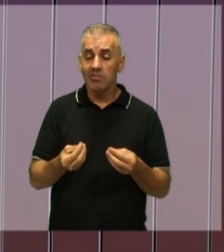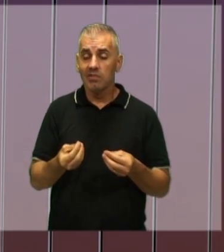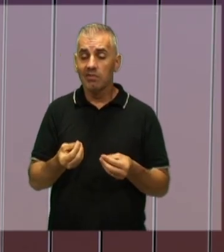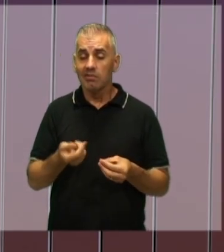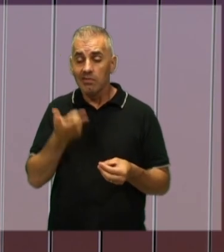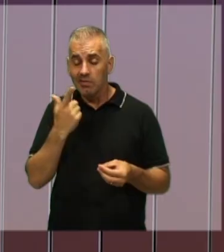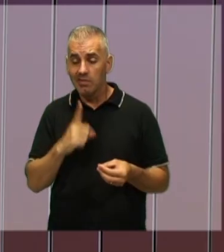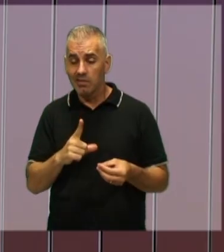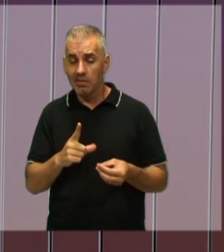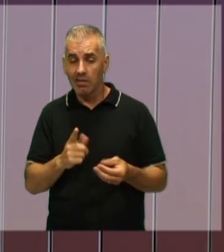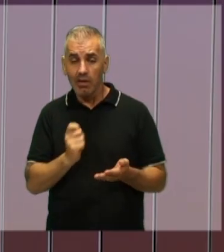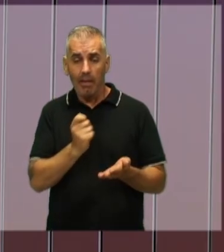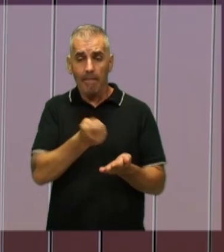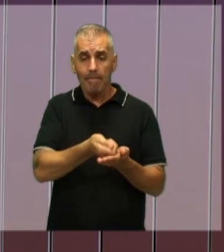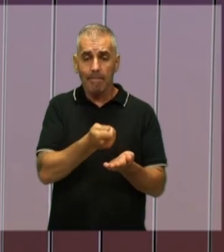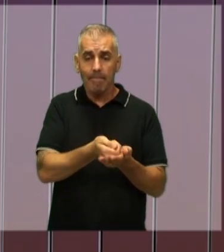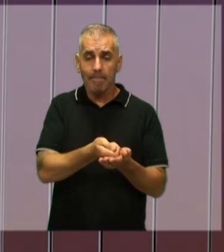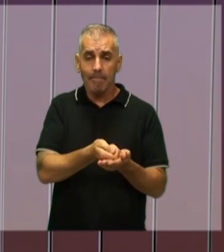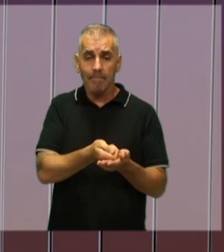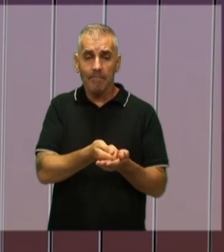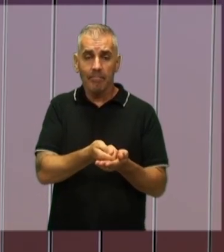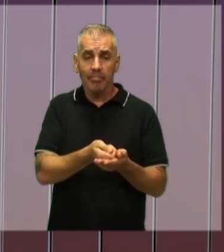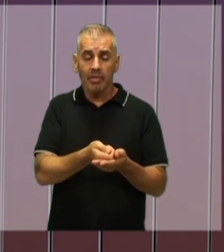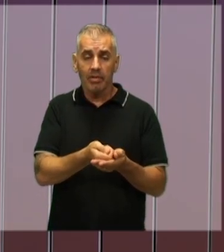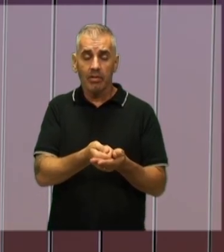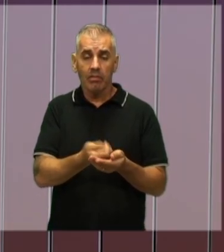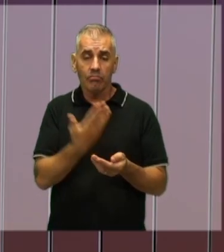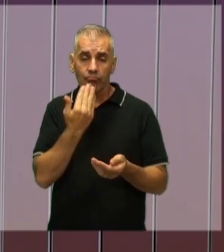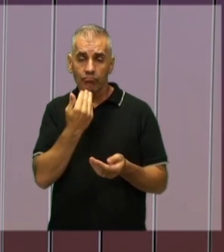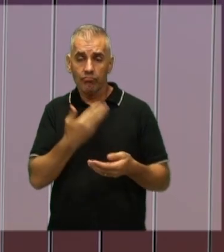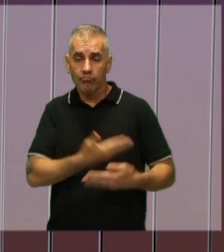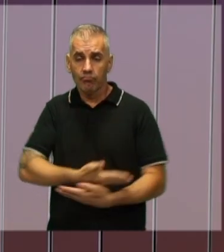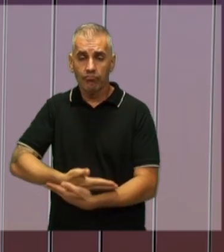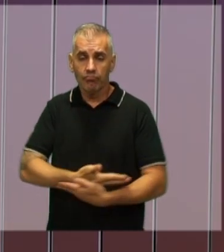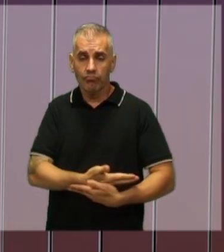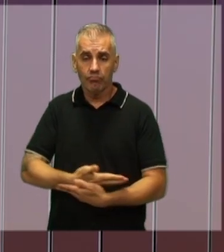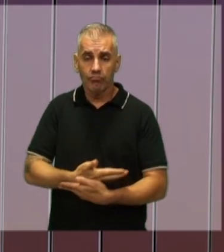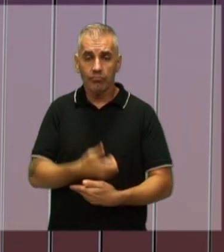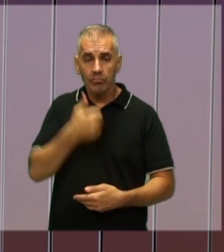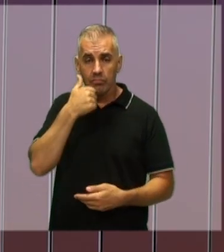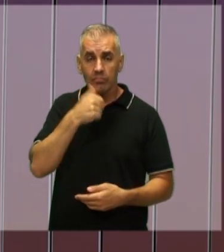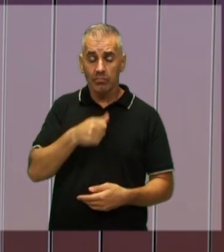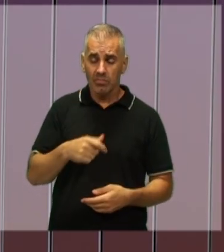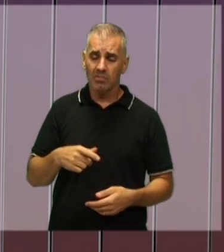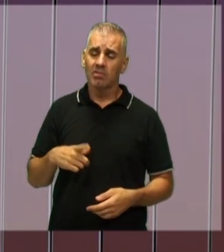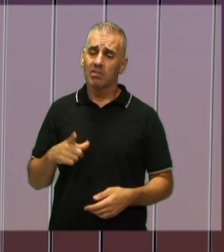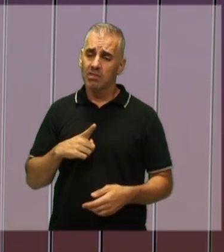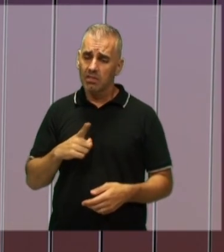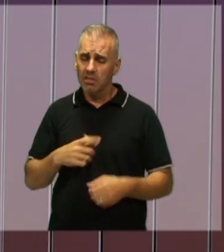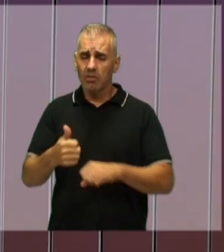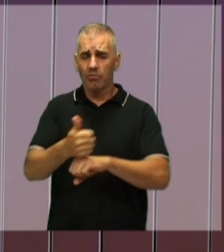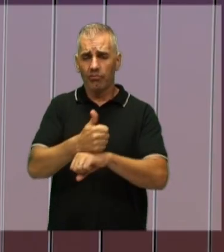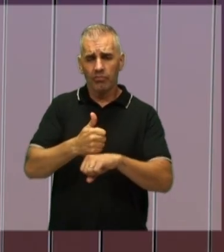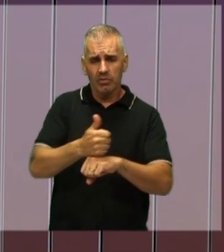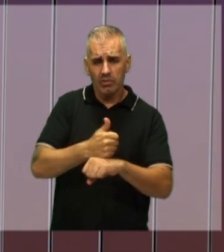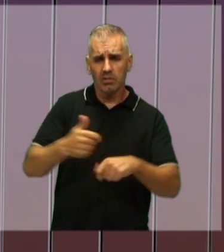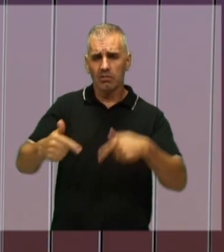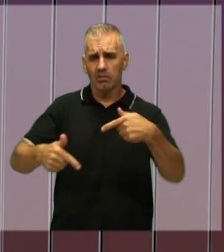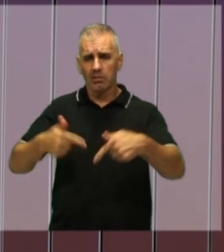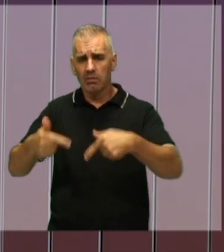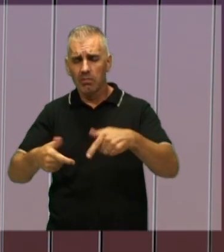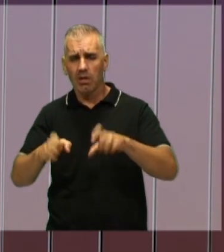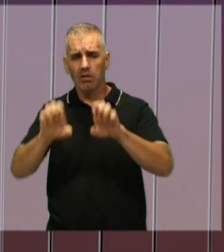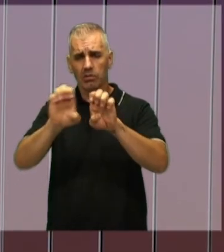filho com uma menina de 12, 13 anos? Não tem como. Tá? Então ele tem que já ter a sua profissão, já tem que ter o seu trabalho, tem que ter uma